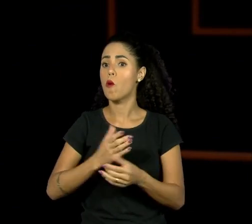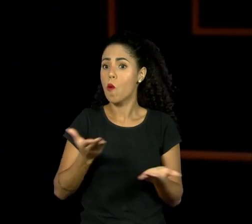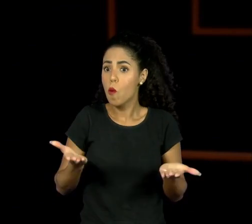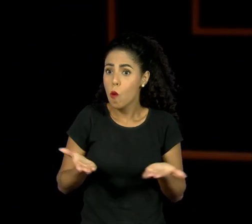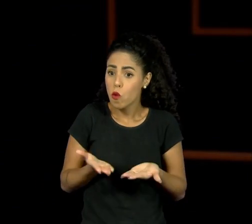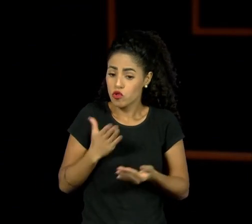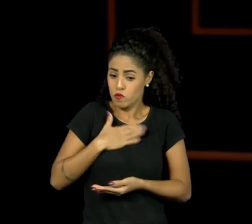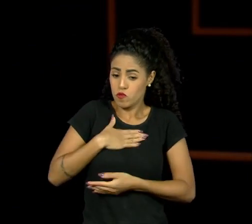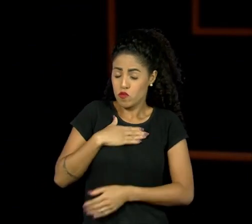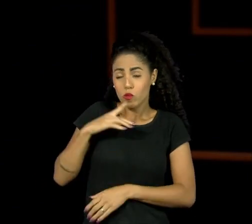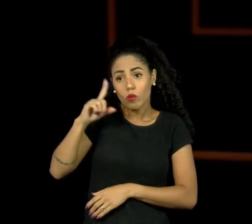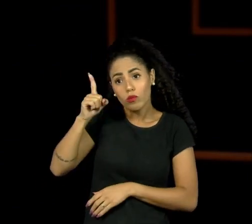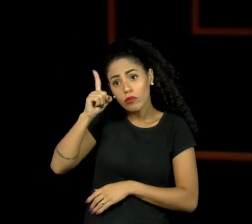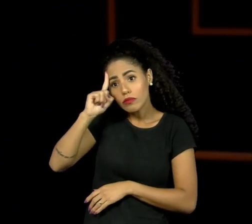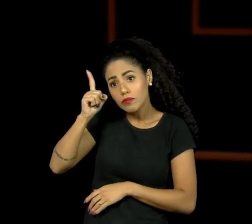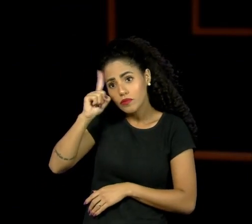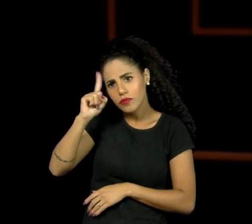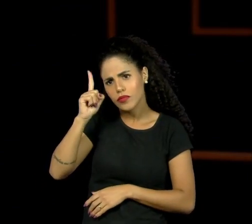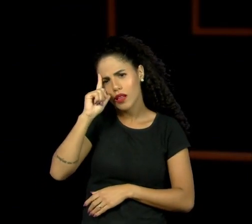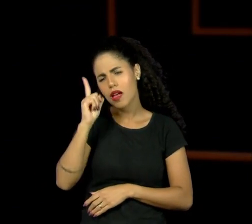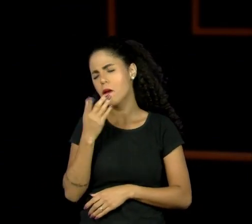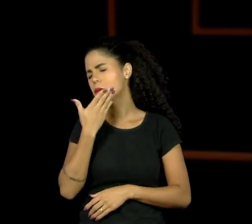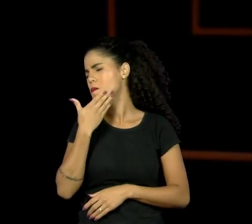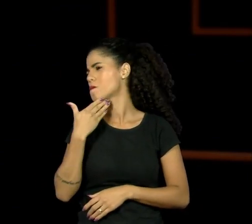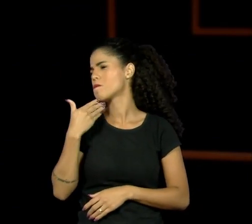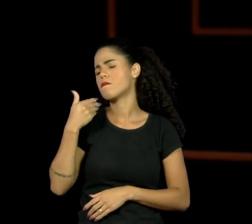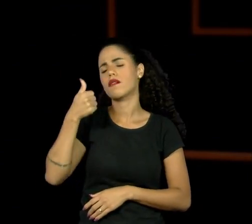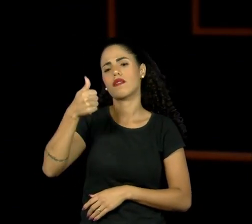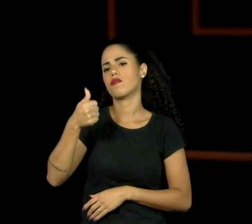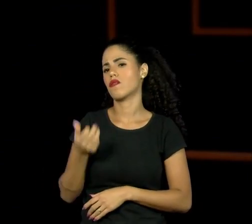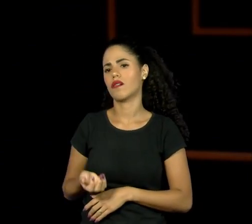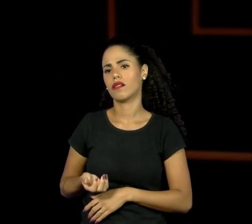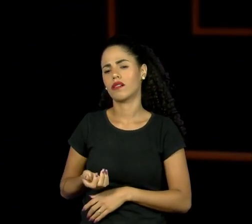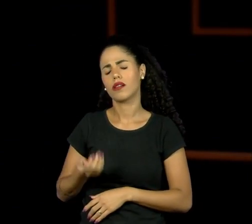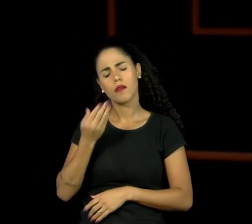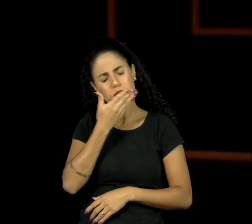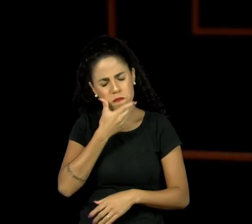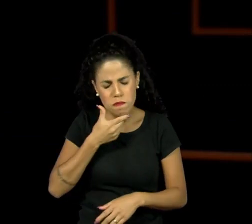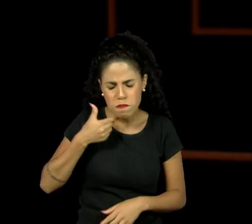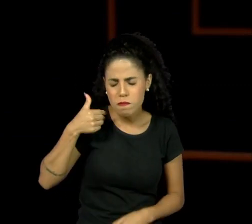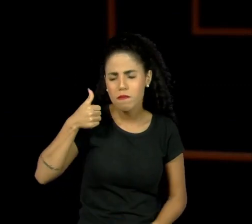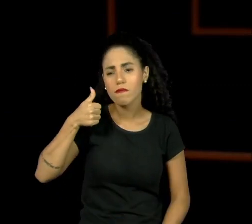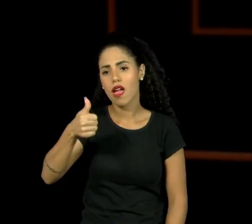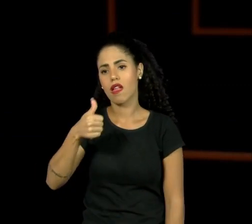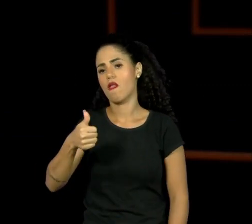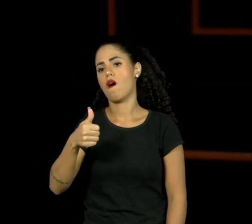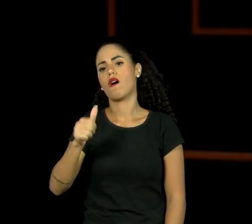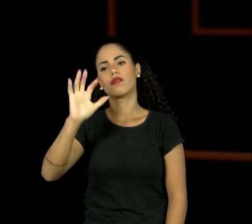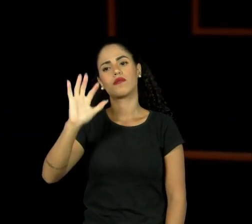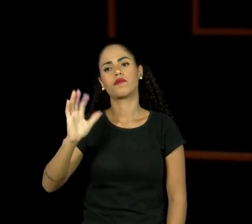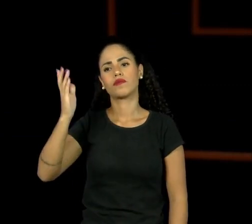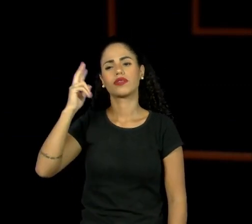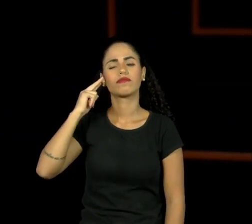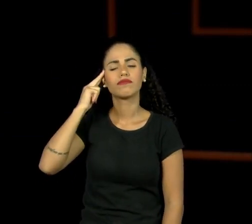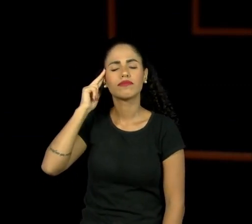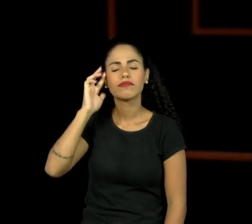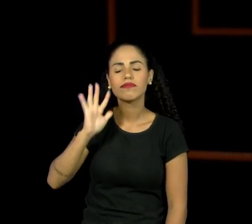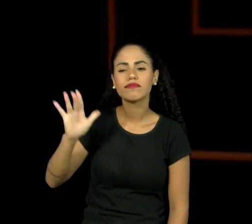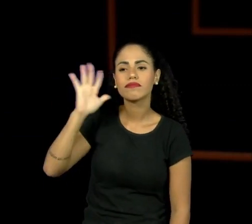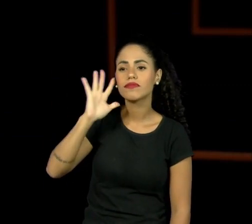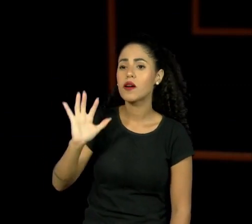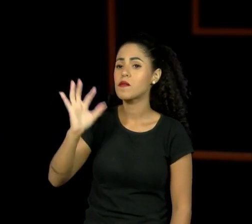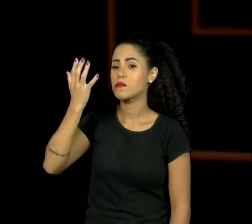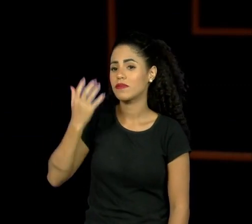hoje é o melhor dia da minha vida. Eu nunca tive tão realizada como eu estou atualmente.